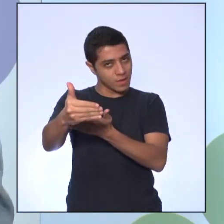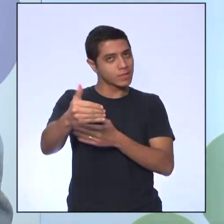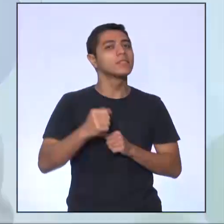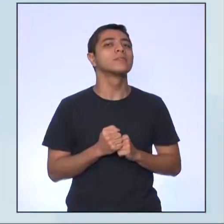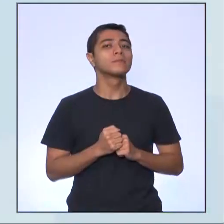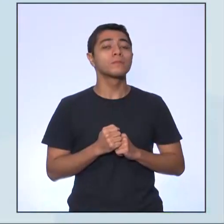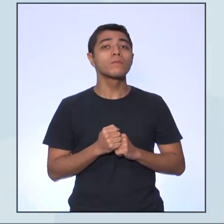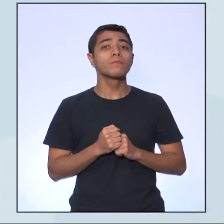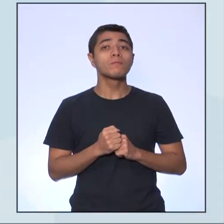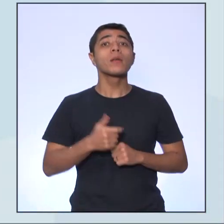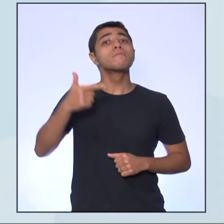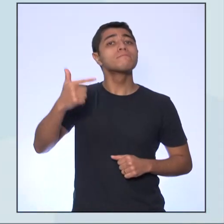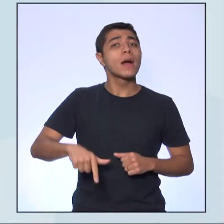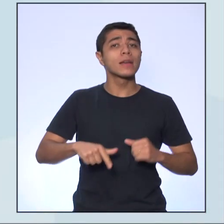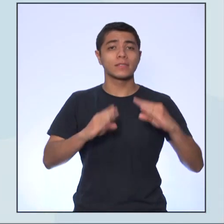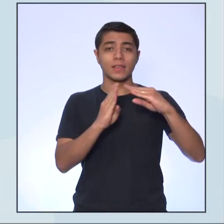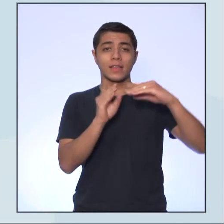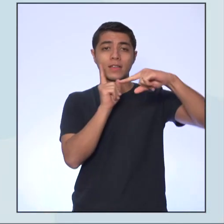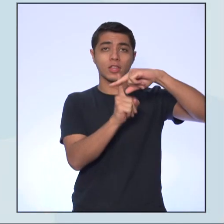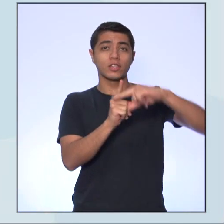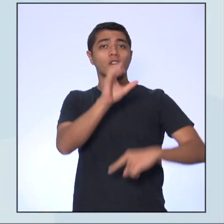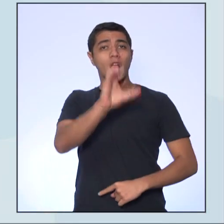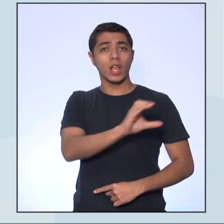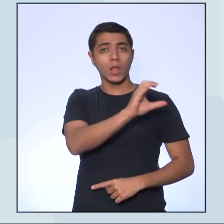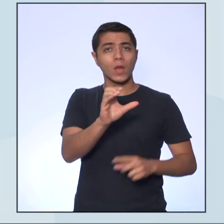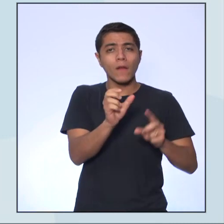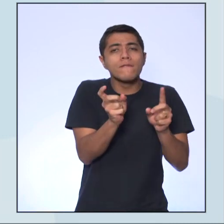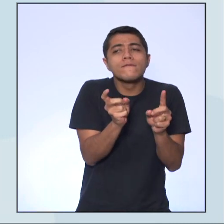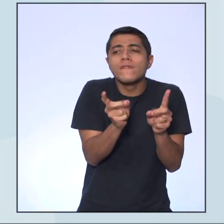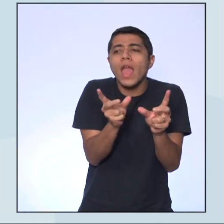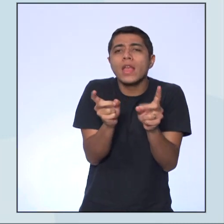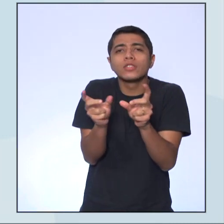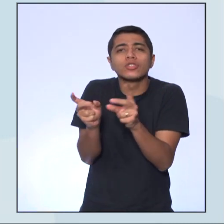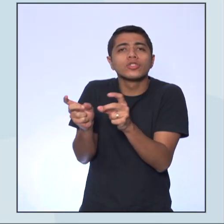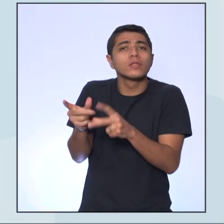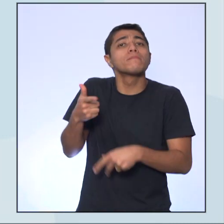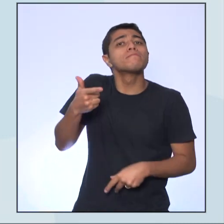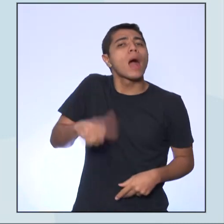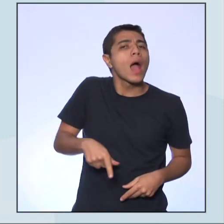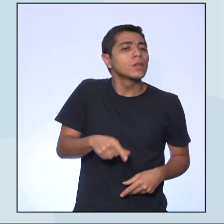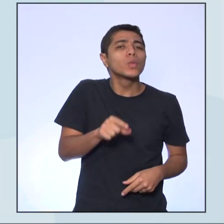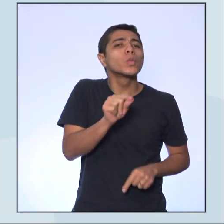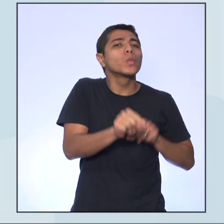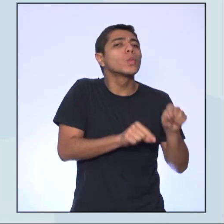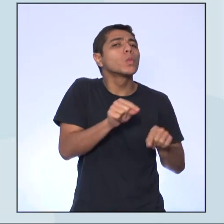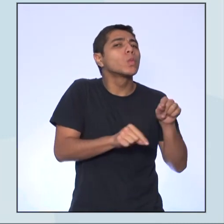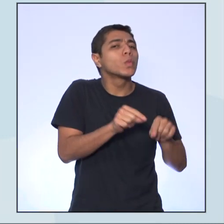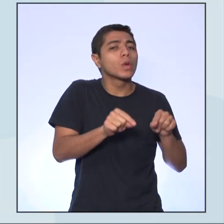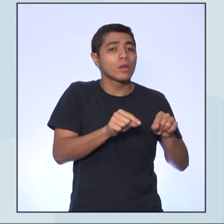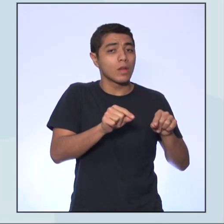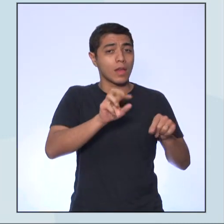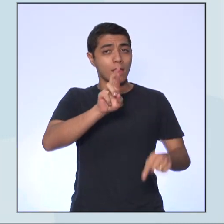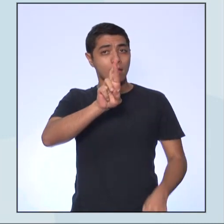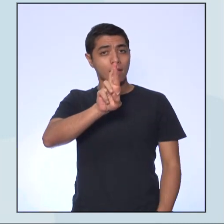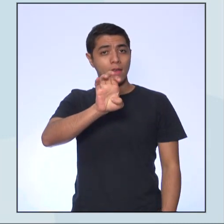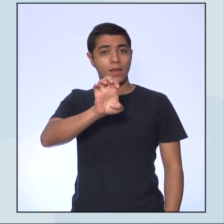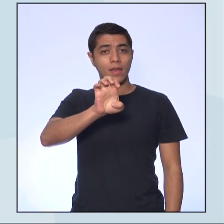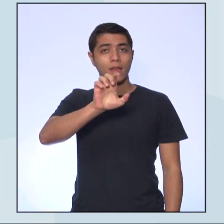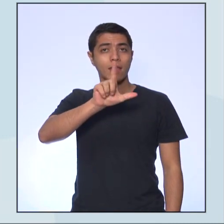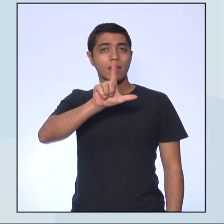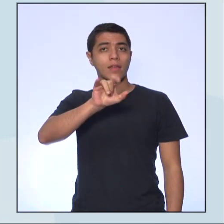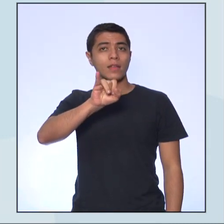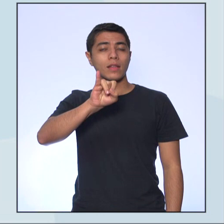na tela eram as relíquias, né? Então, as relíquias eram objetos que supostamente teriam pertencido a